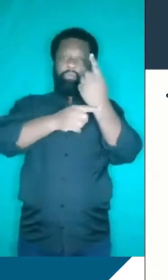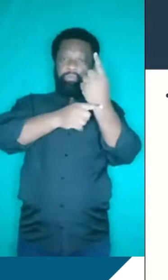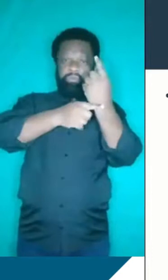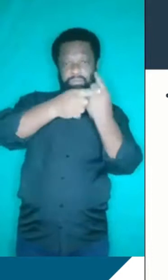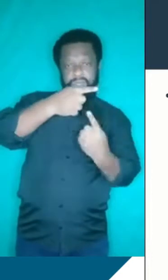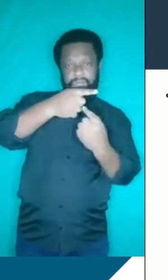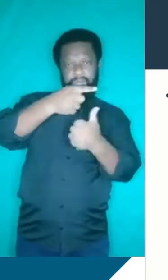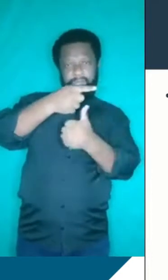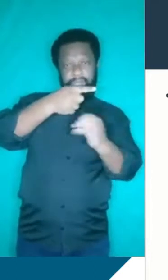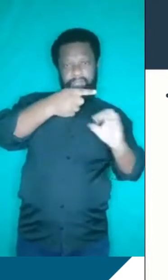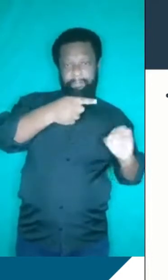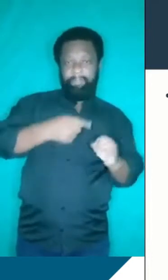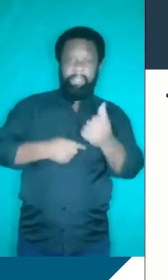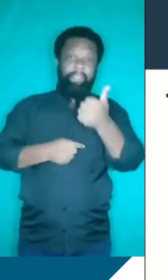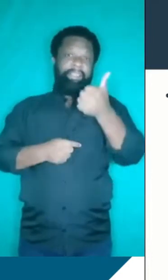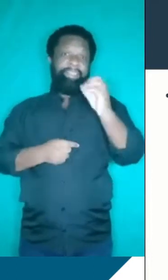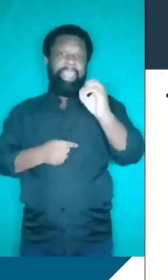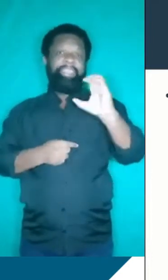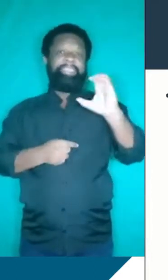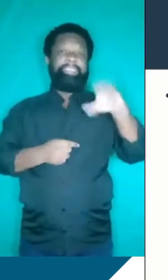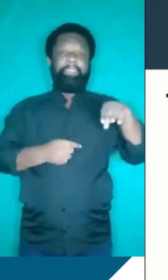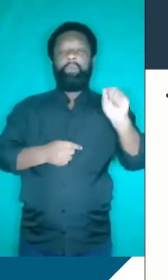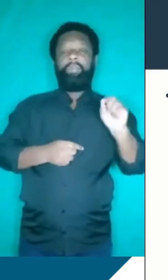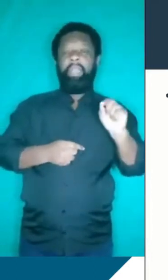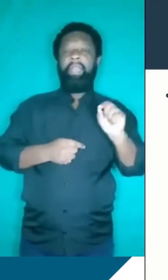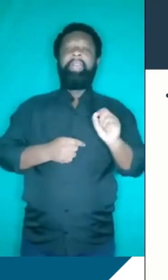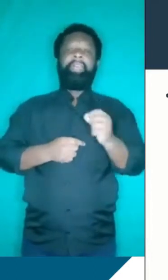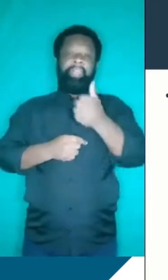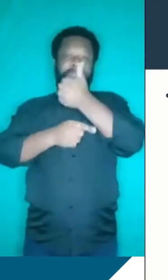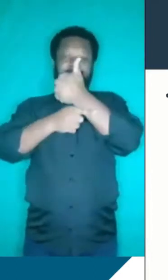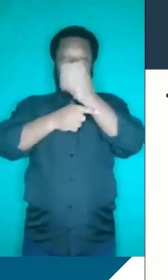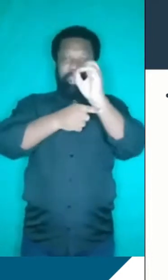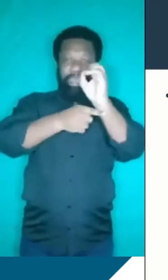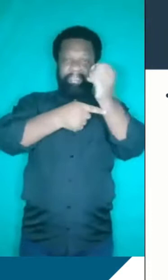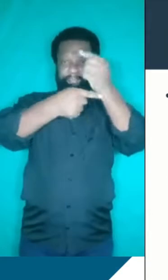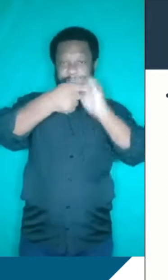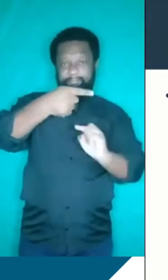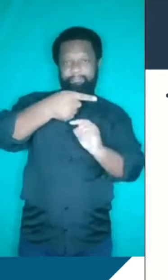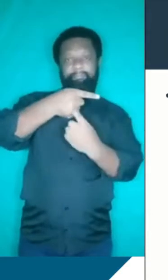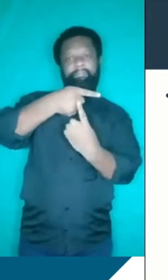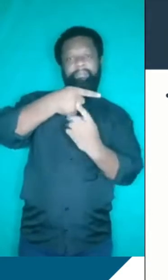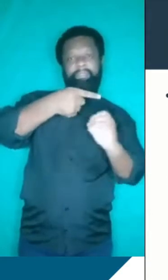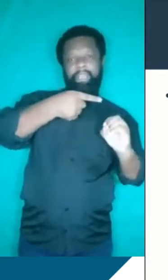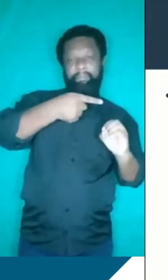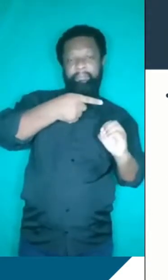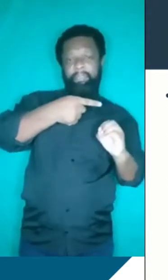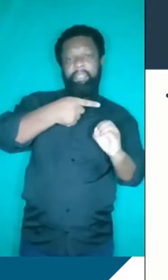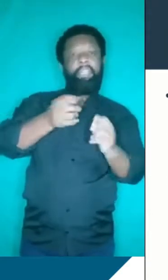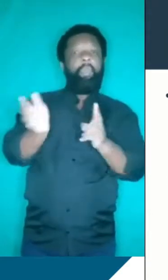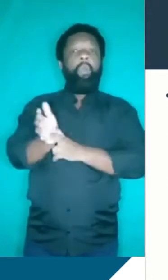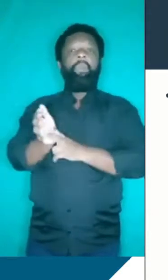100. Tudo bem? 10 centímetros é o quê? 10 metros sobre 100. 10 sobre 100 é a mesma coisa